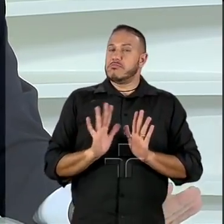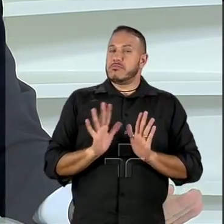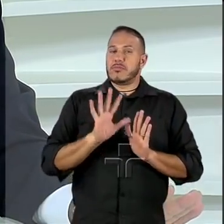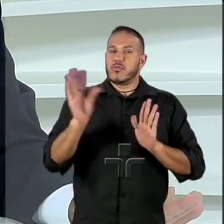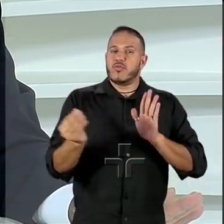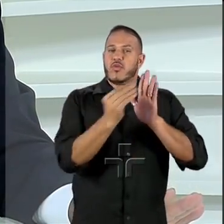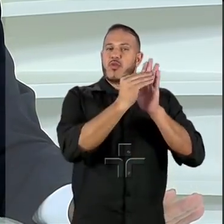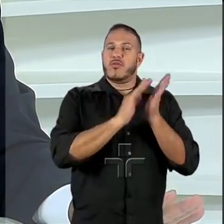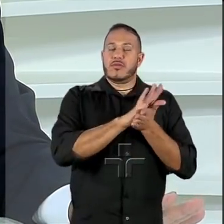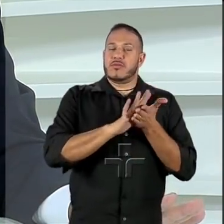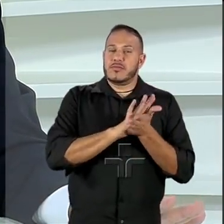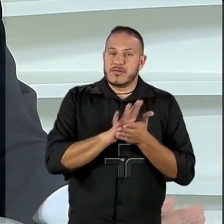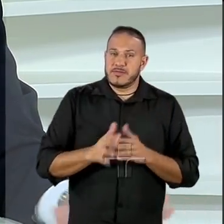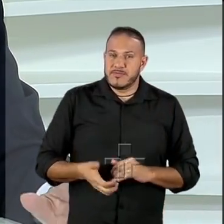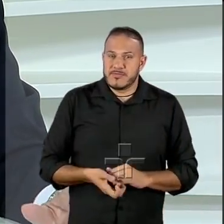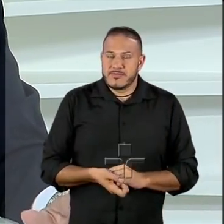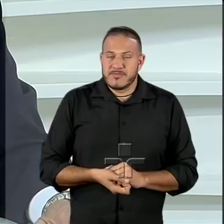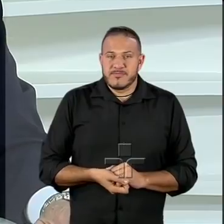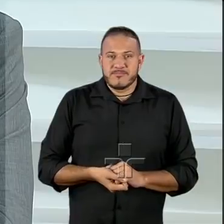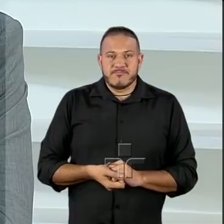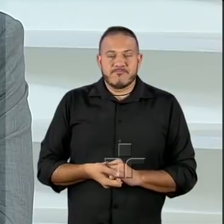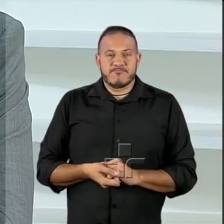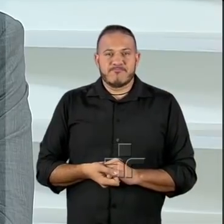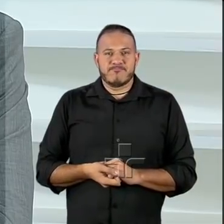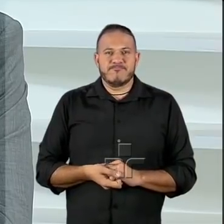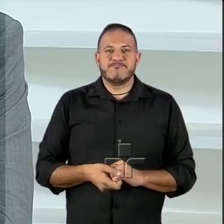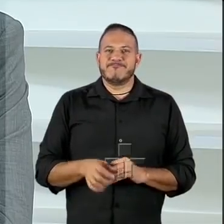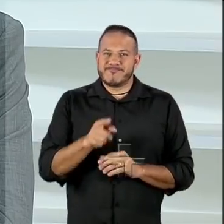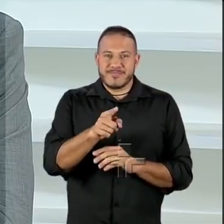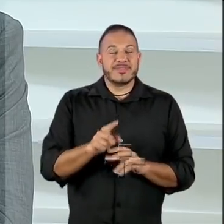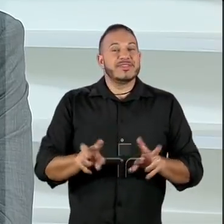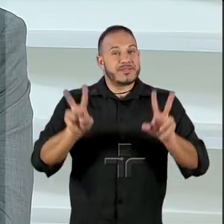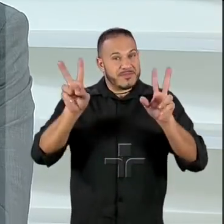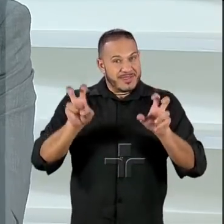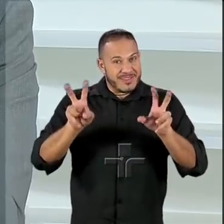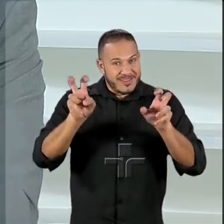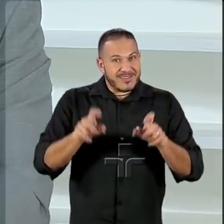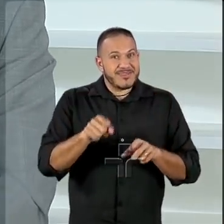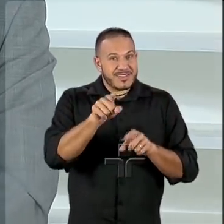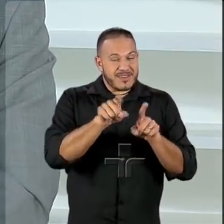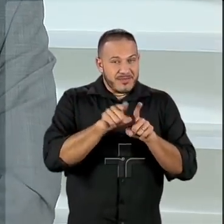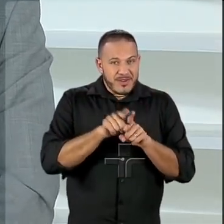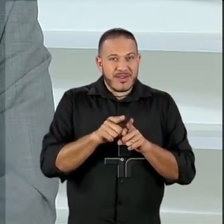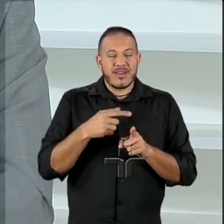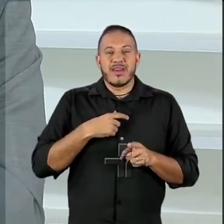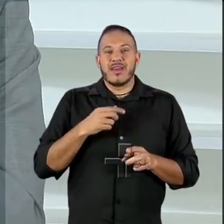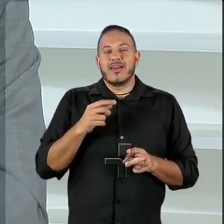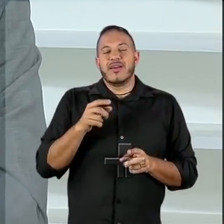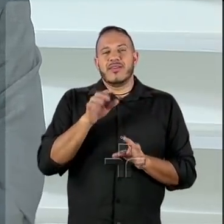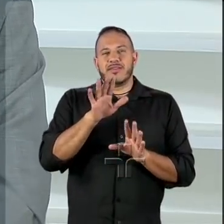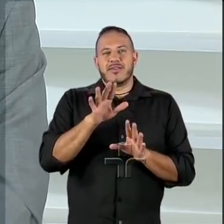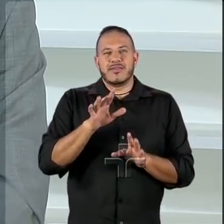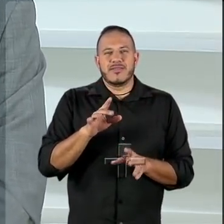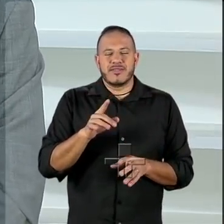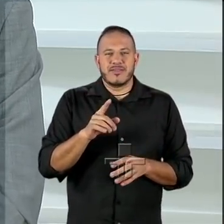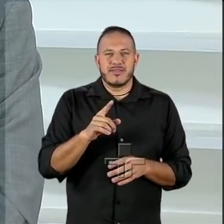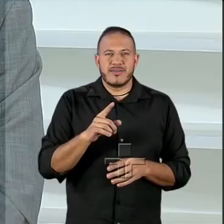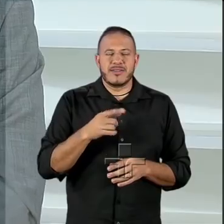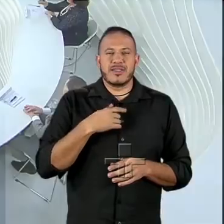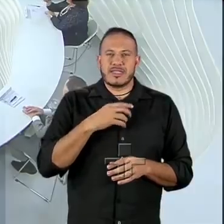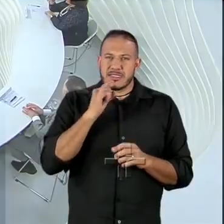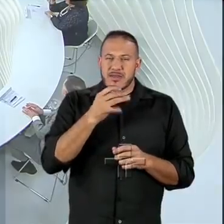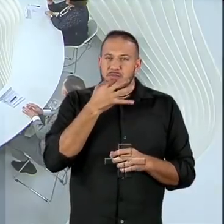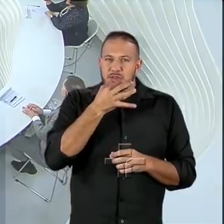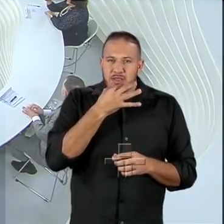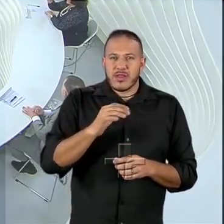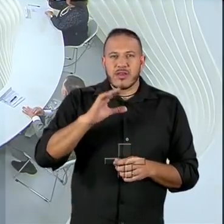coloca. Ministro. Deixa a matéria pendente em cima da pendência. Exatamente. Cada um de um jeito. Exatamente. Há uma O princípio questão... da